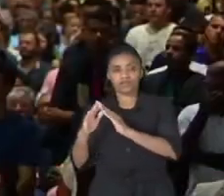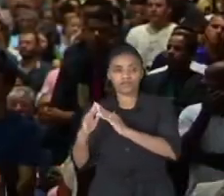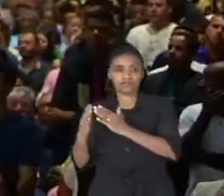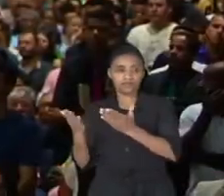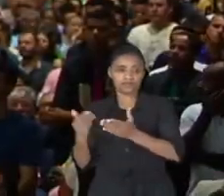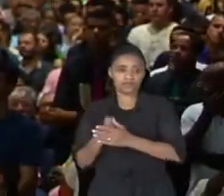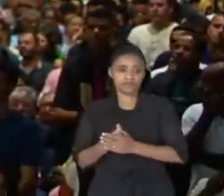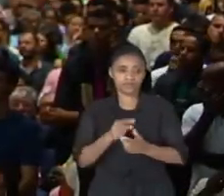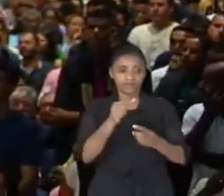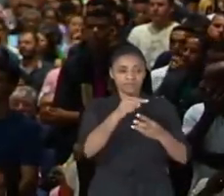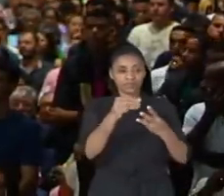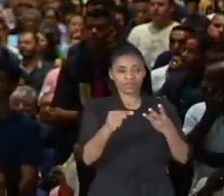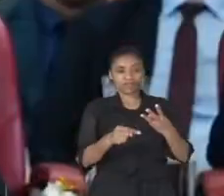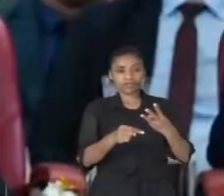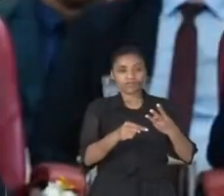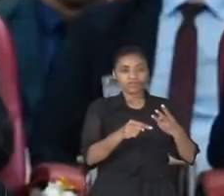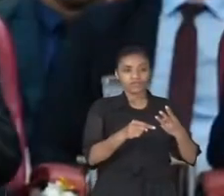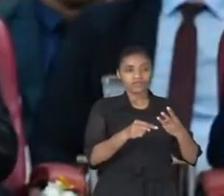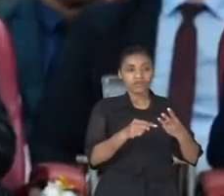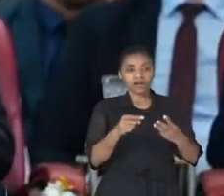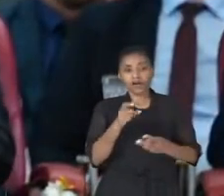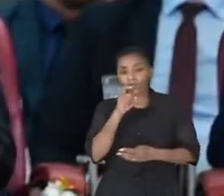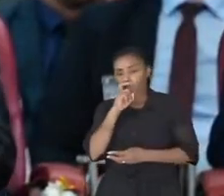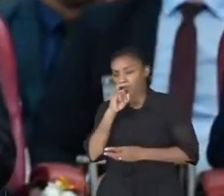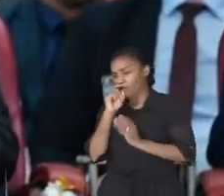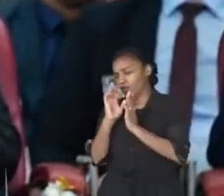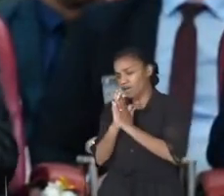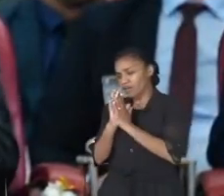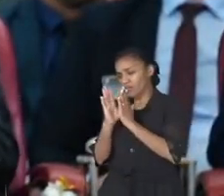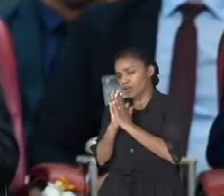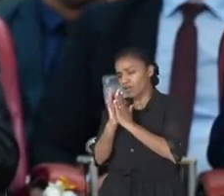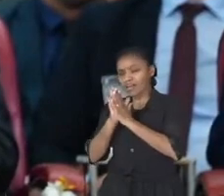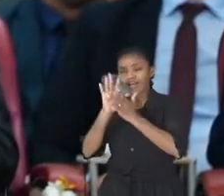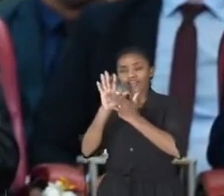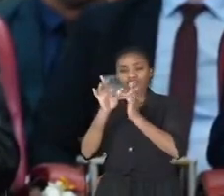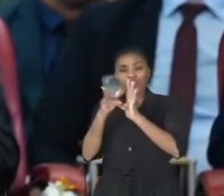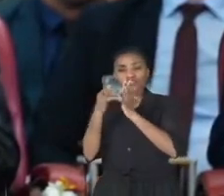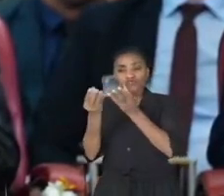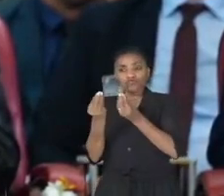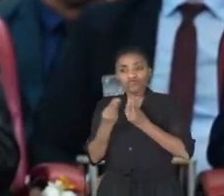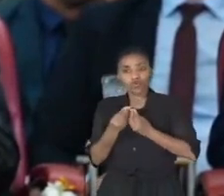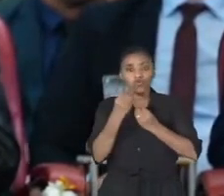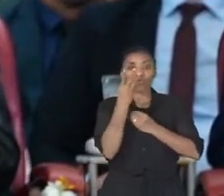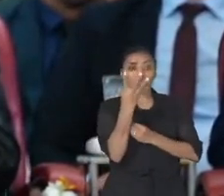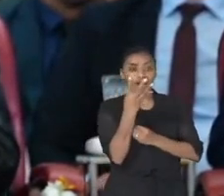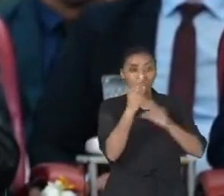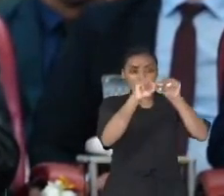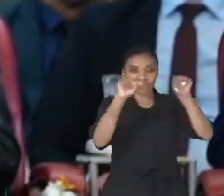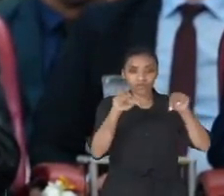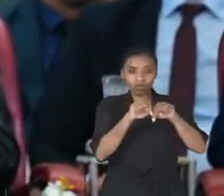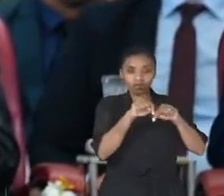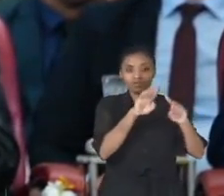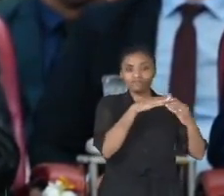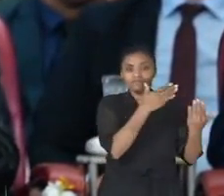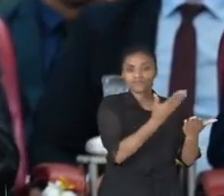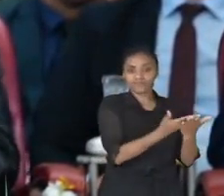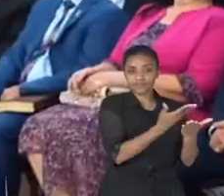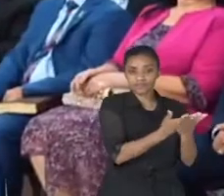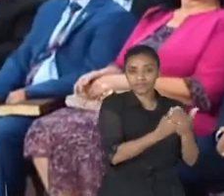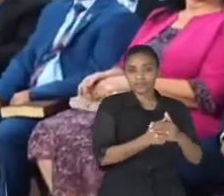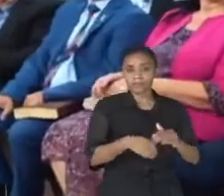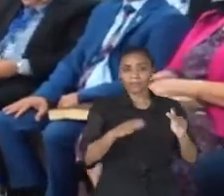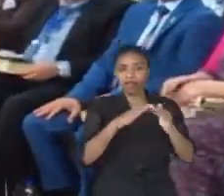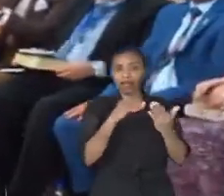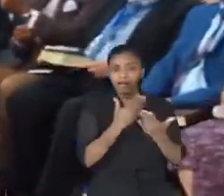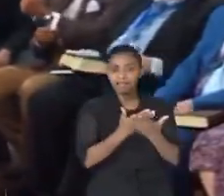e casa. Aí nossos pais oraram muito e Jesus deu um 4º lugar para a gente ir: escola. Aí a escola fez